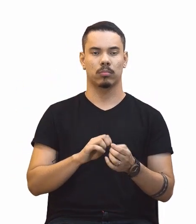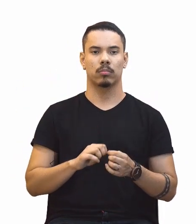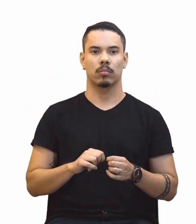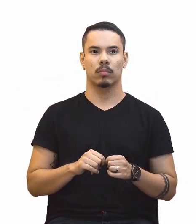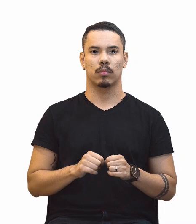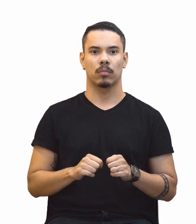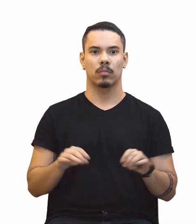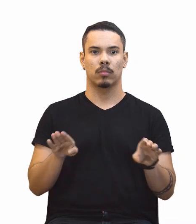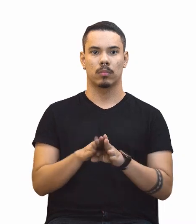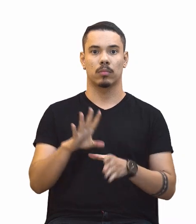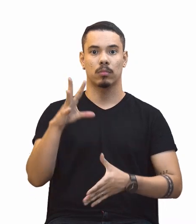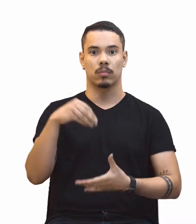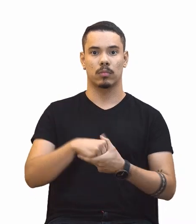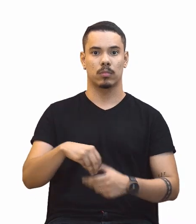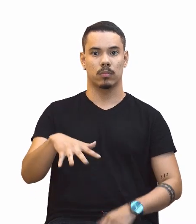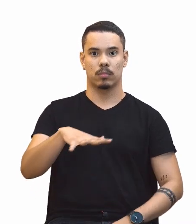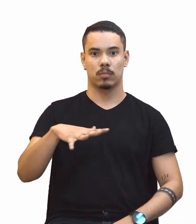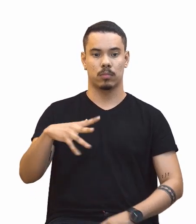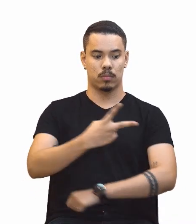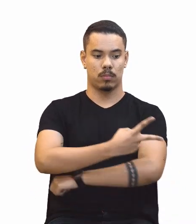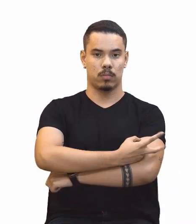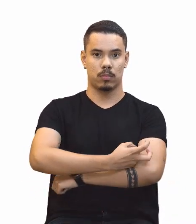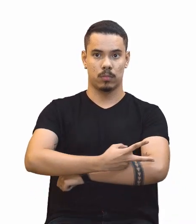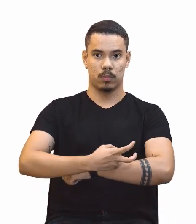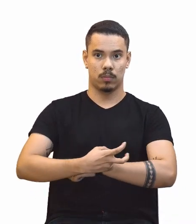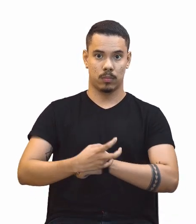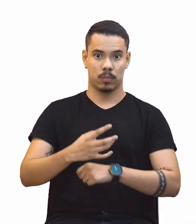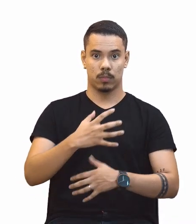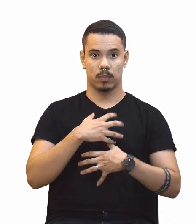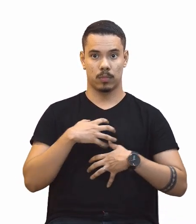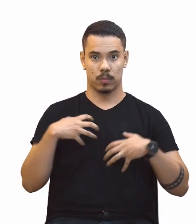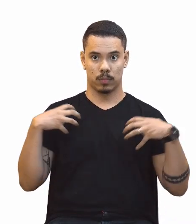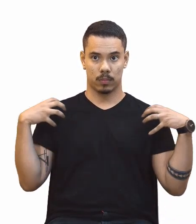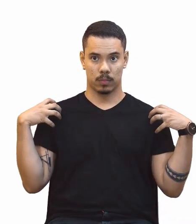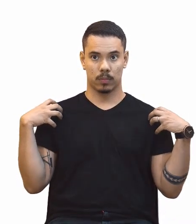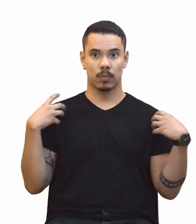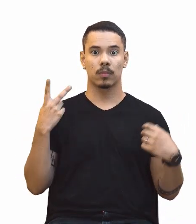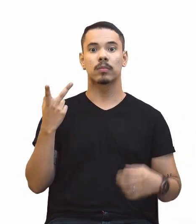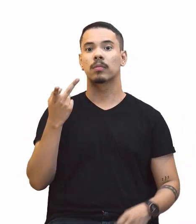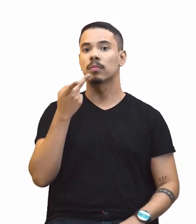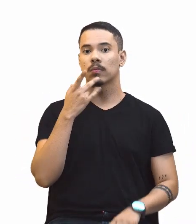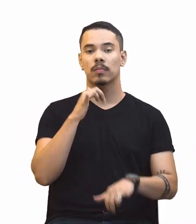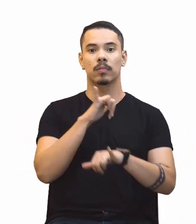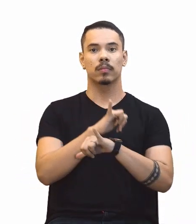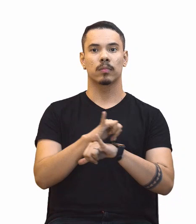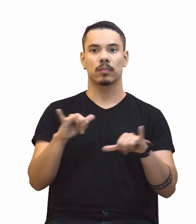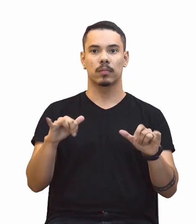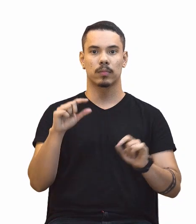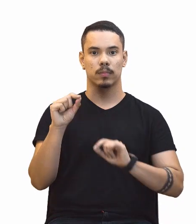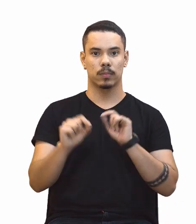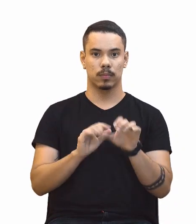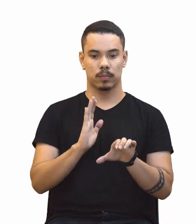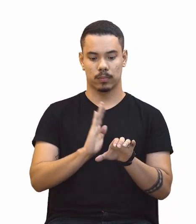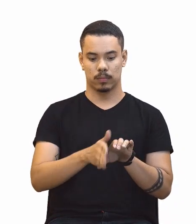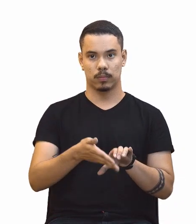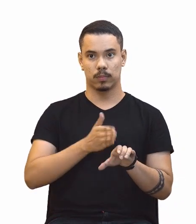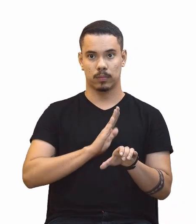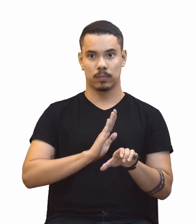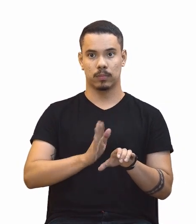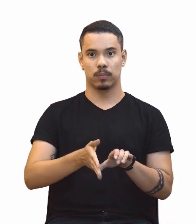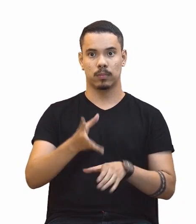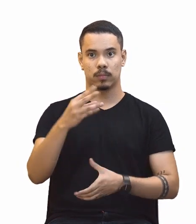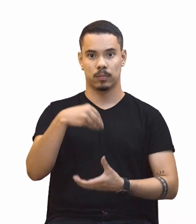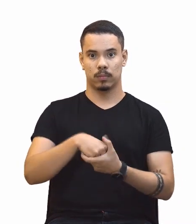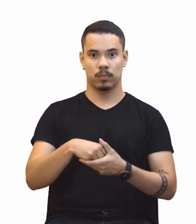campo epistemológico do conhecimento, Platão vai dizer que a caverna, aquele que sai da caverna, foi capaz